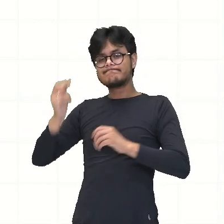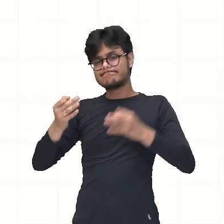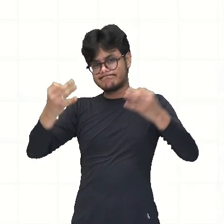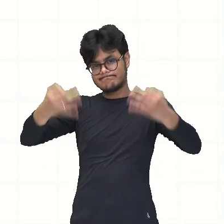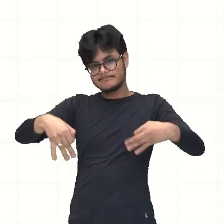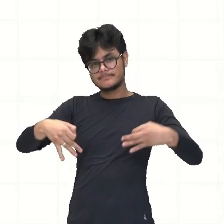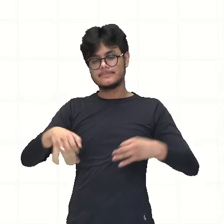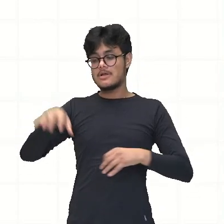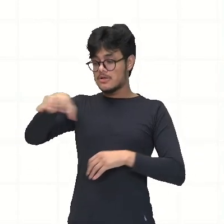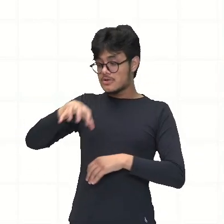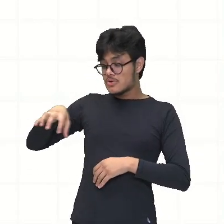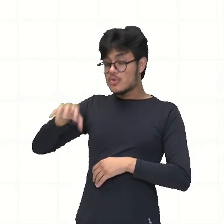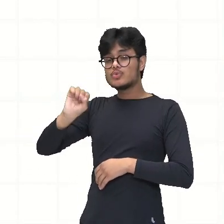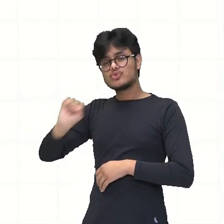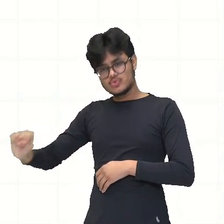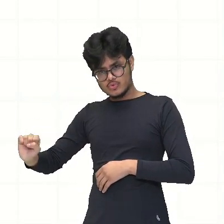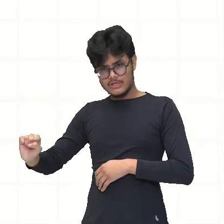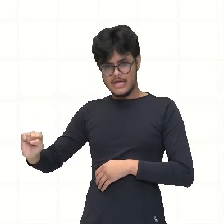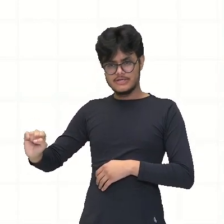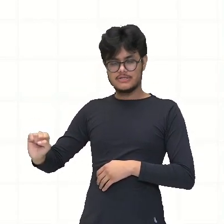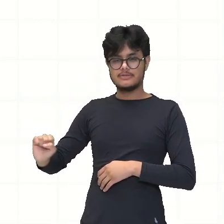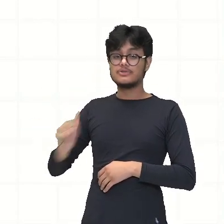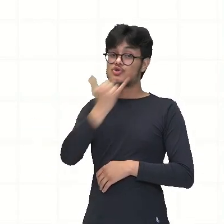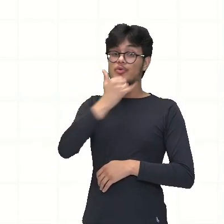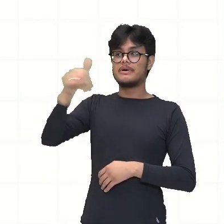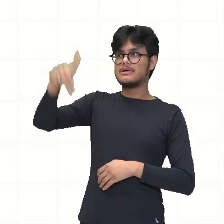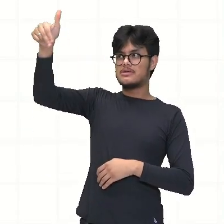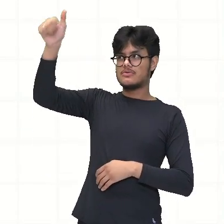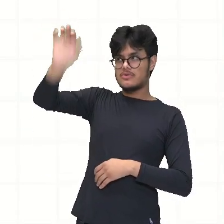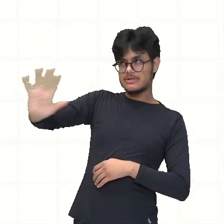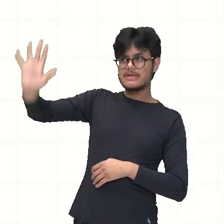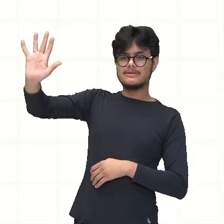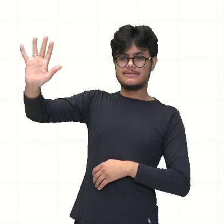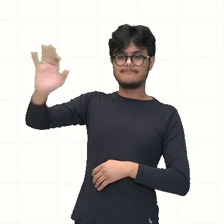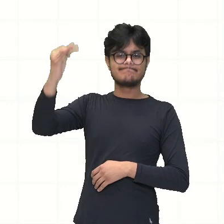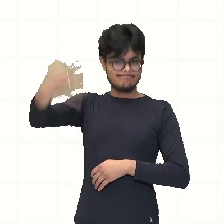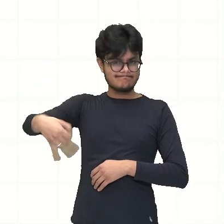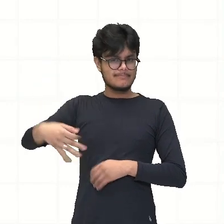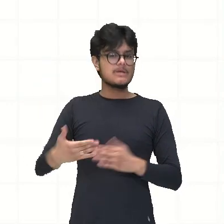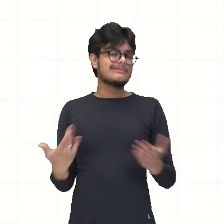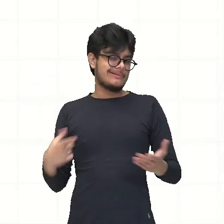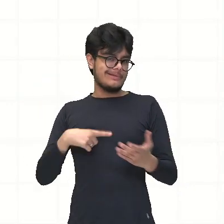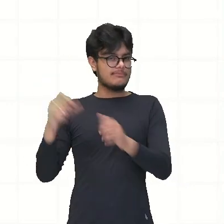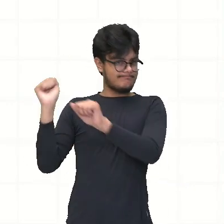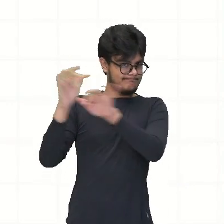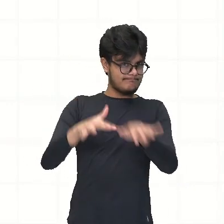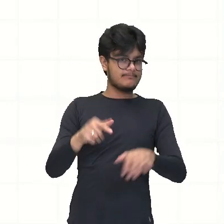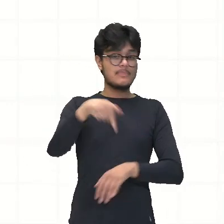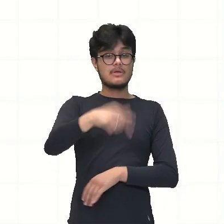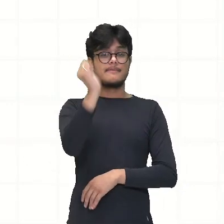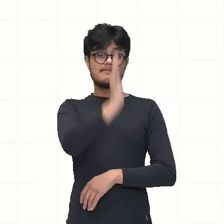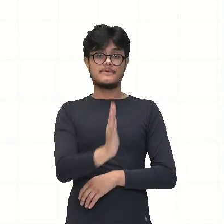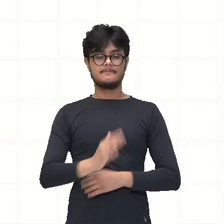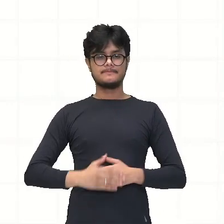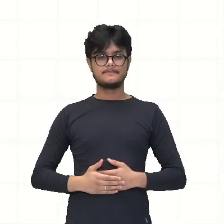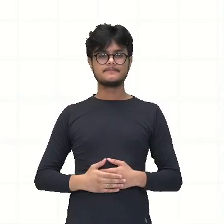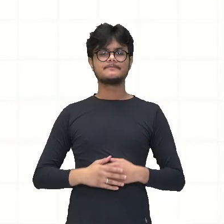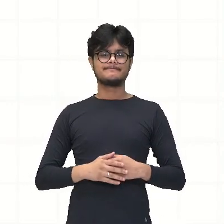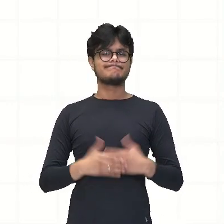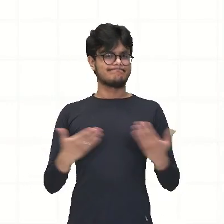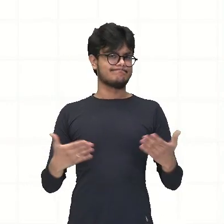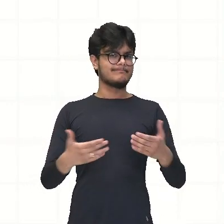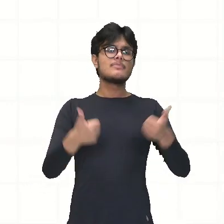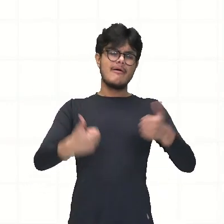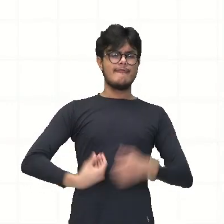ali da região Nordeste, tá bom? Então a gente observa esse fluxo migratório, né? Em busca de